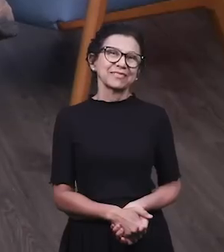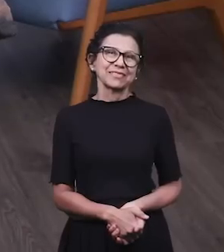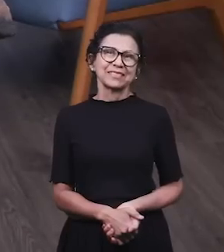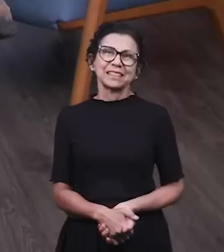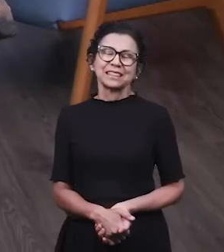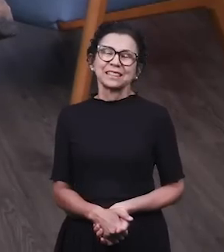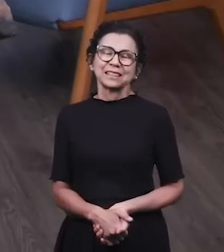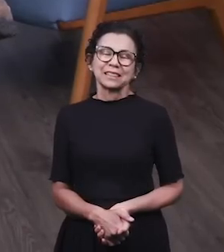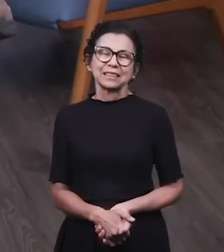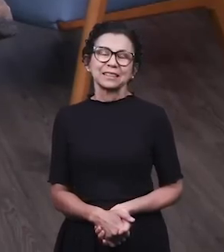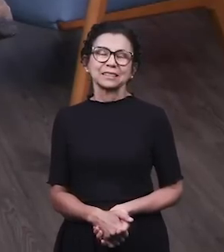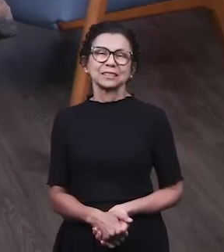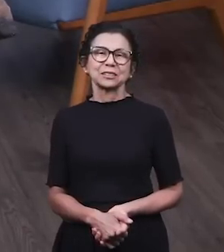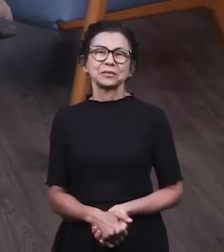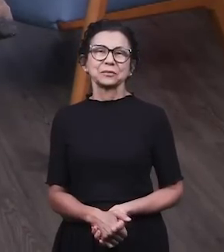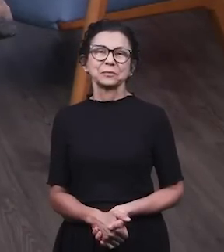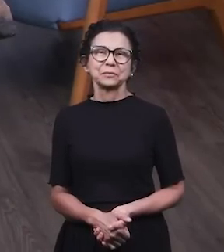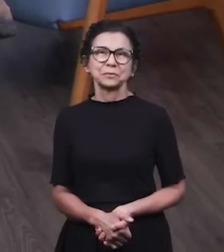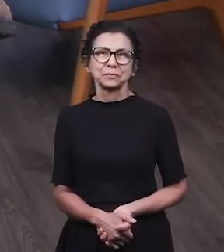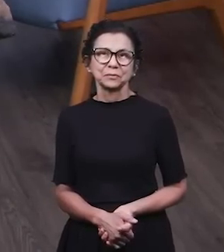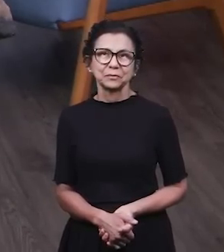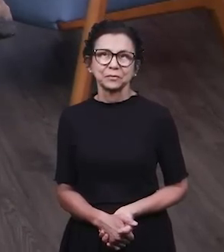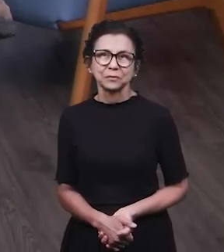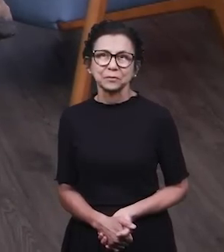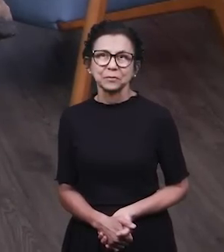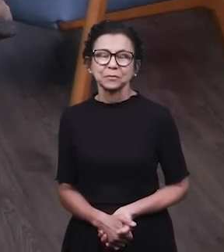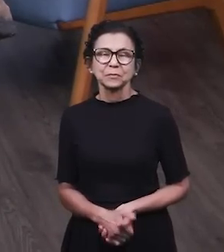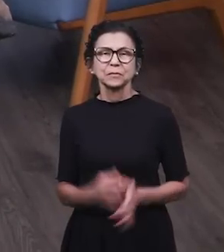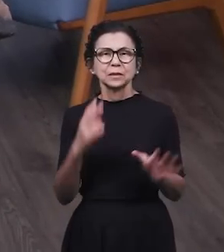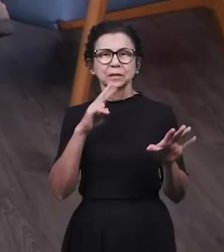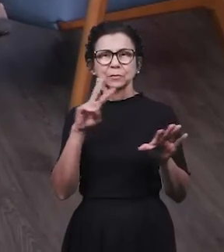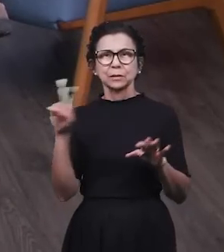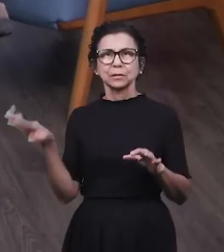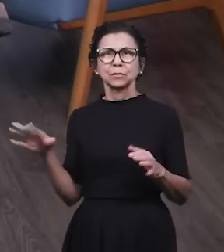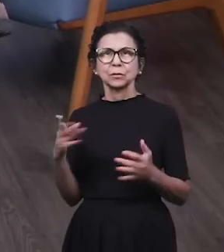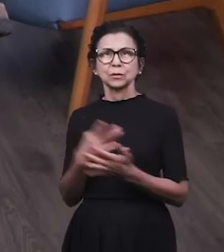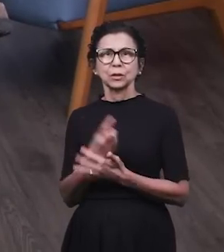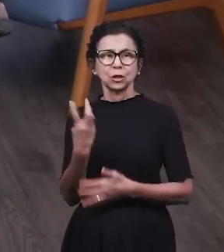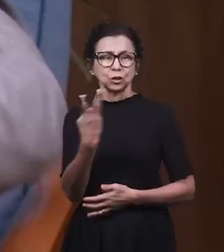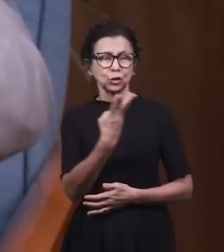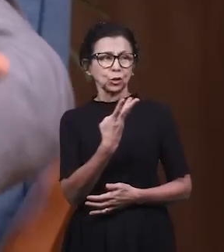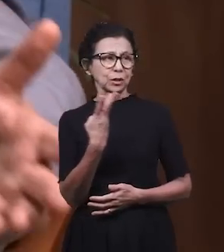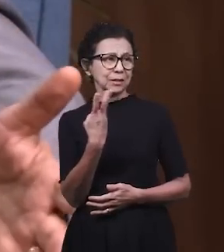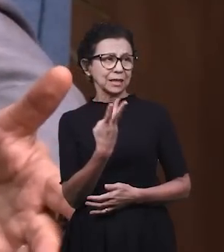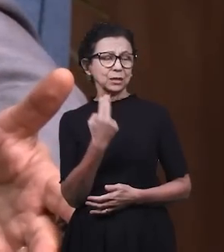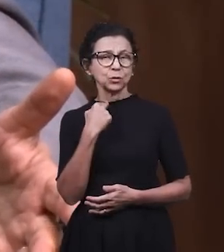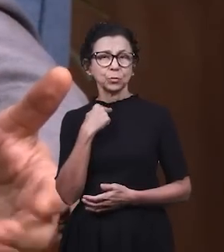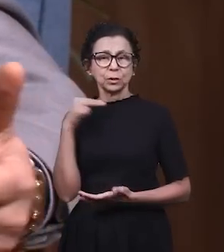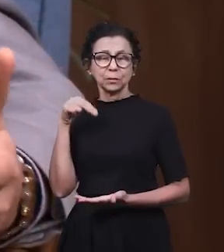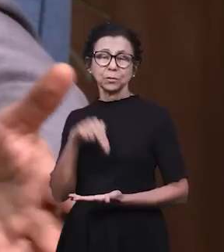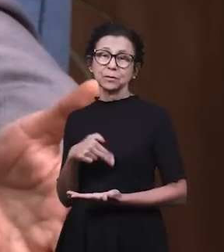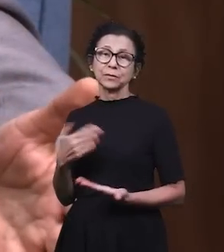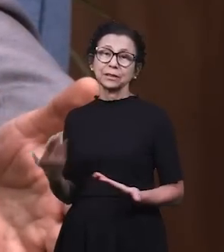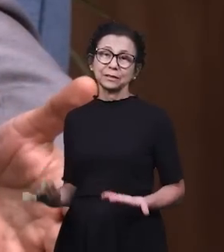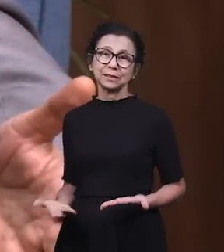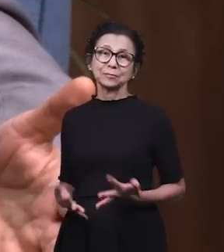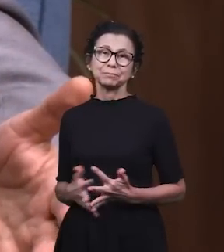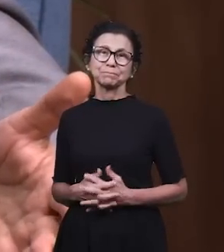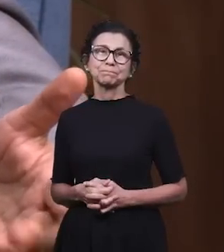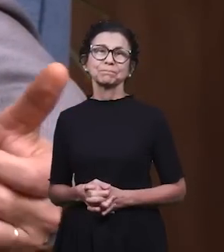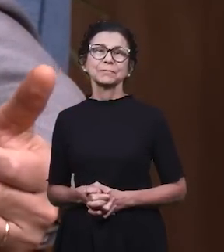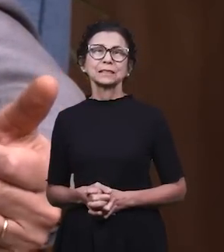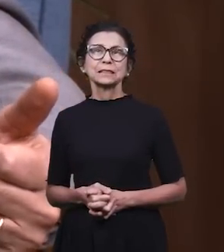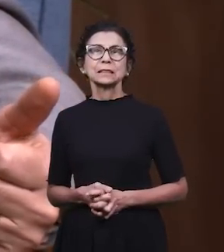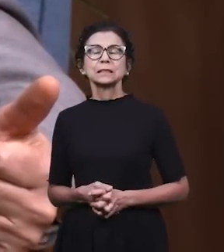Tigueiros. Uma coisa que aconteceu de maneira excepcionalíssima na semana passada, nenhum de nós três pôde estar por outras situações